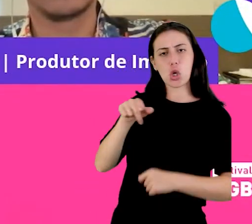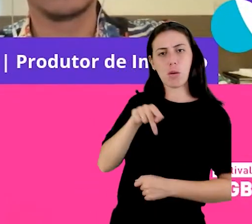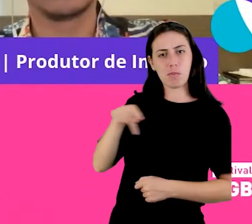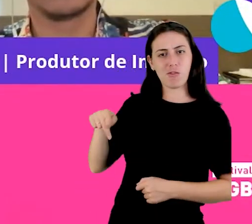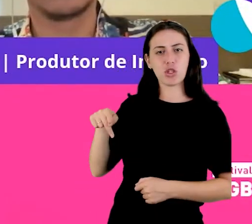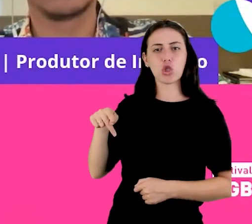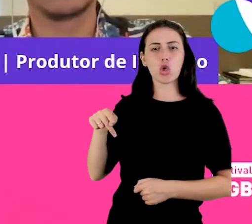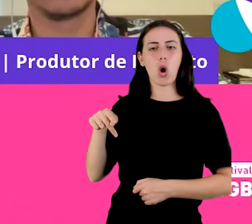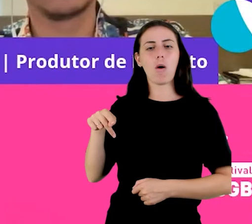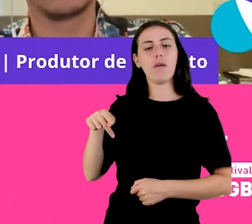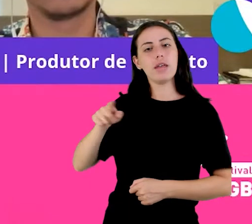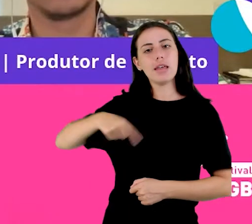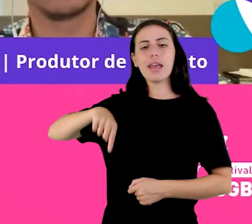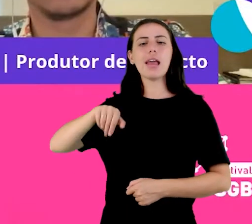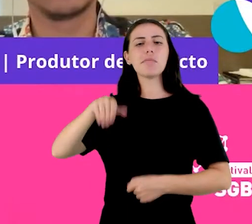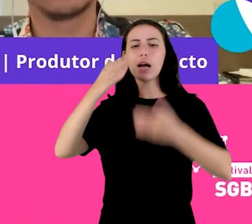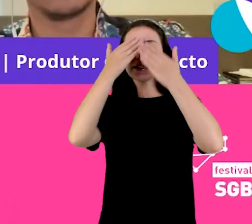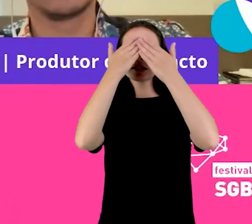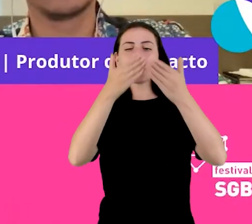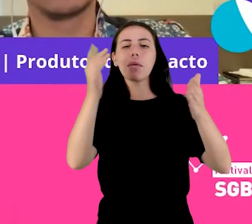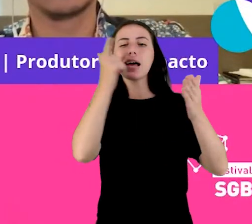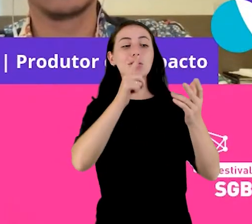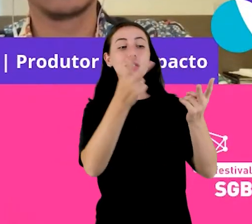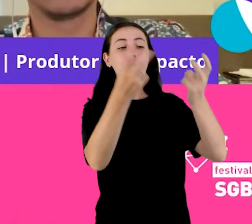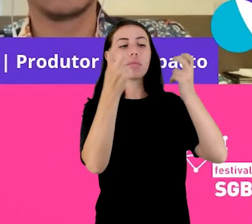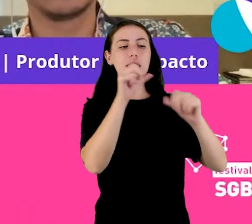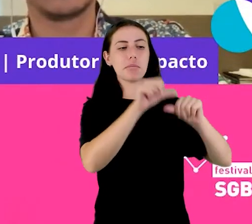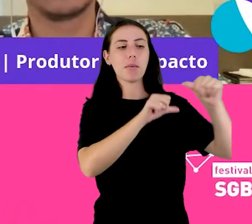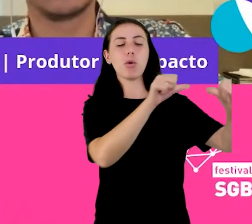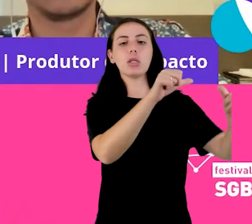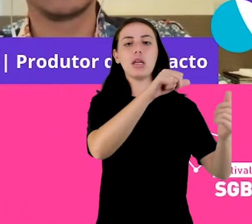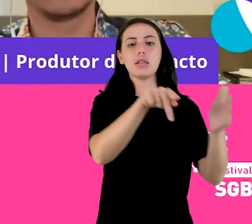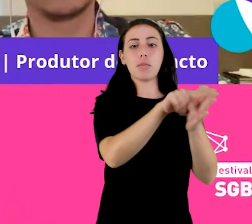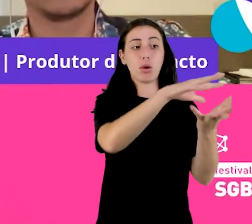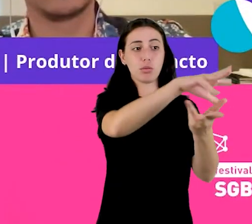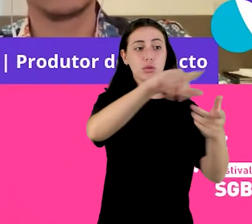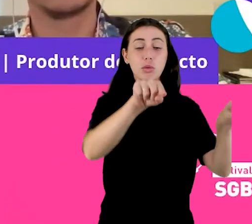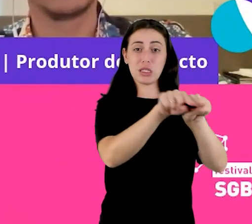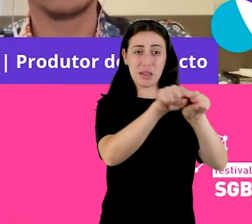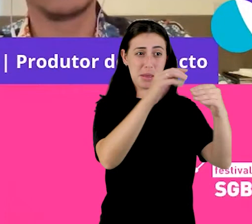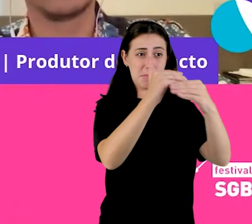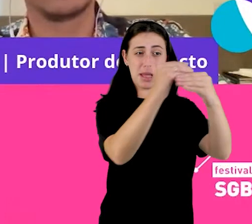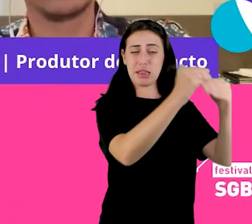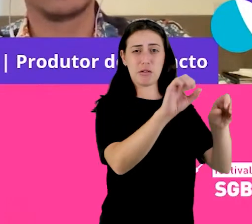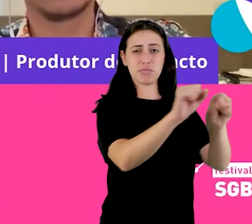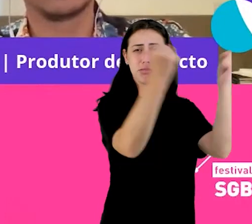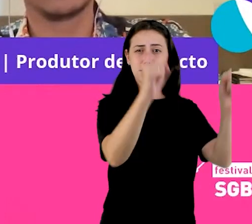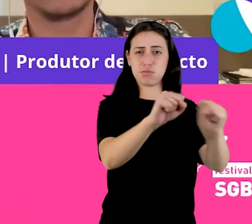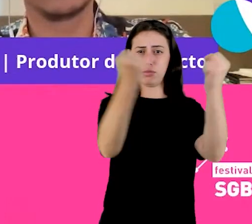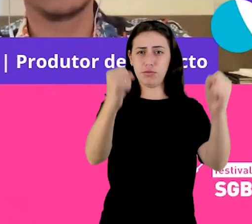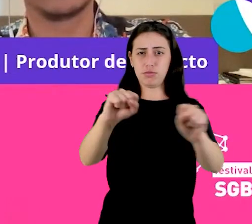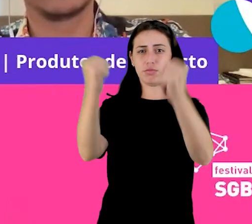mesmo educadores que também têm cabeças boas, vamos dizer assim, cabeças boas, cabeças que estão abertos